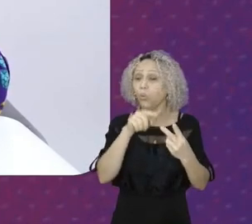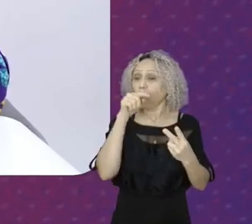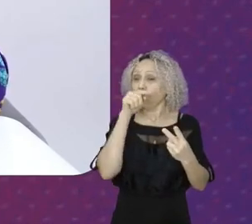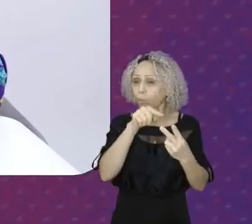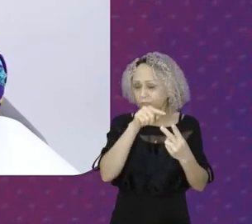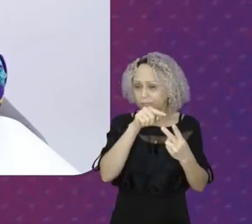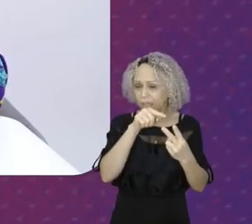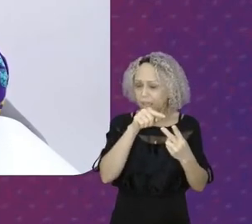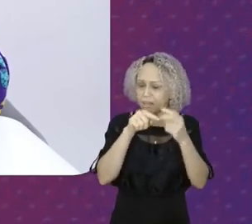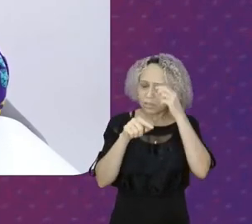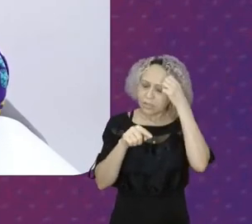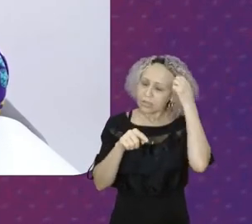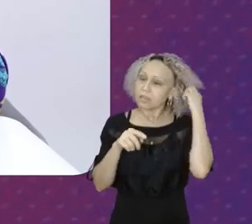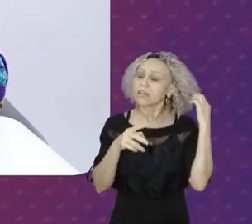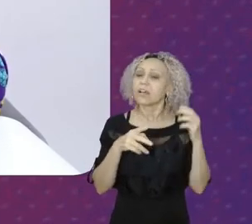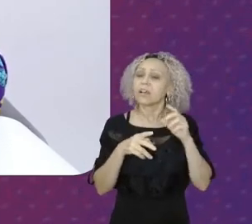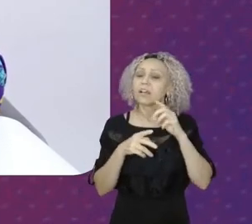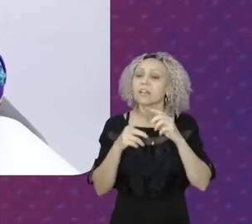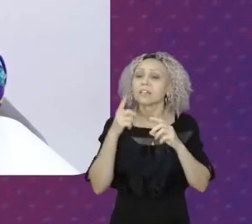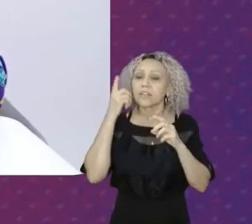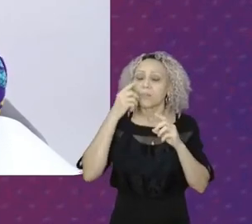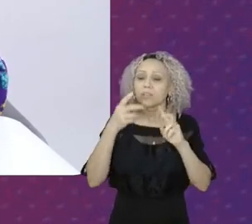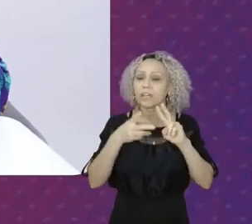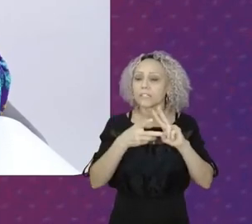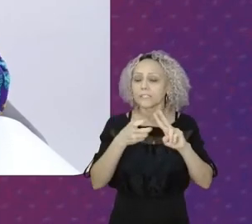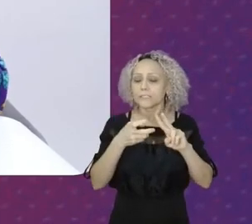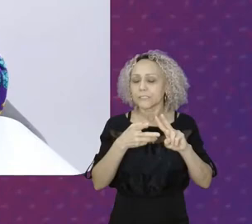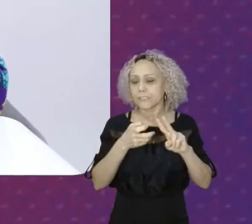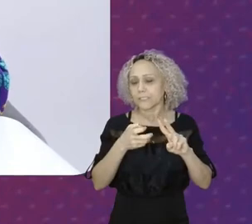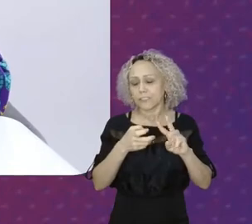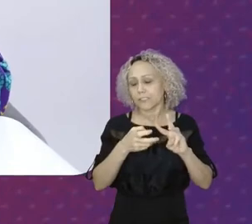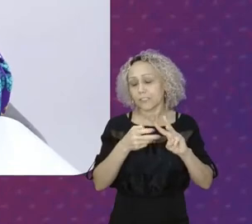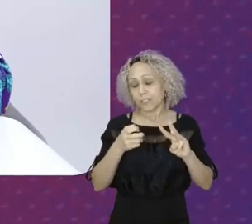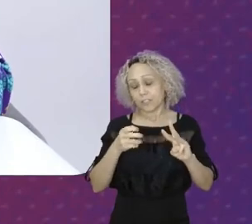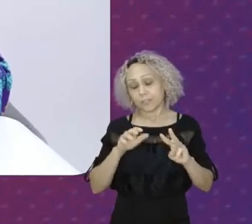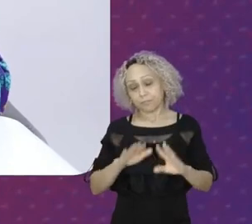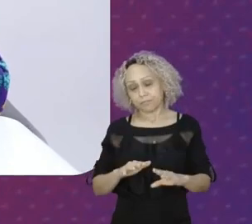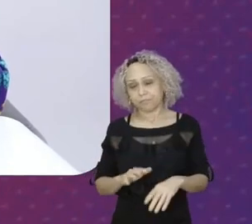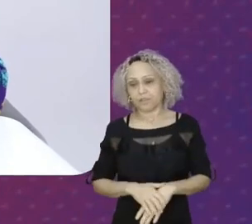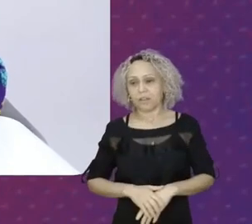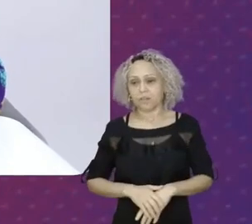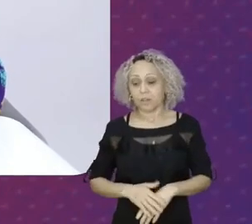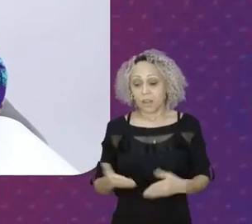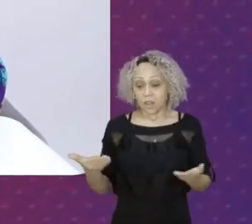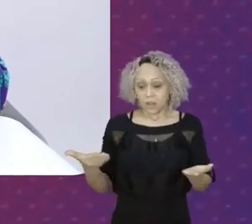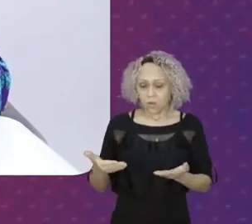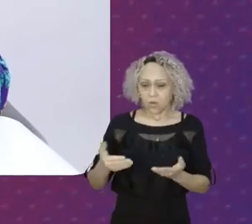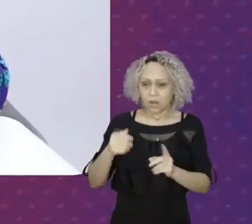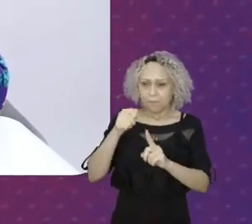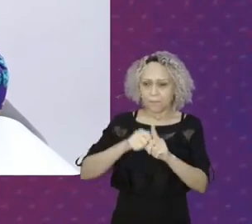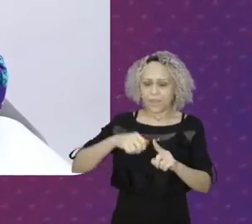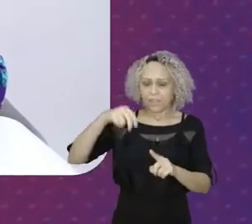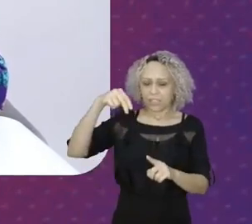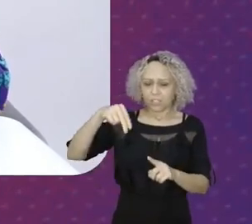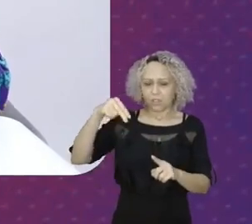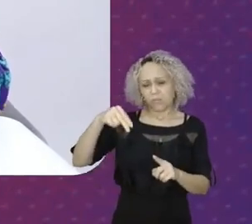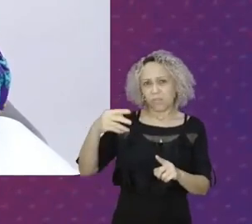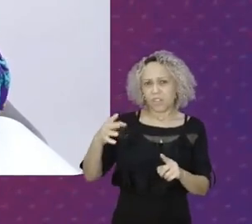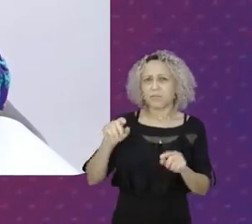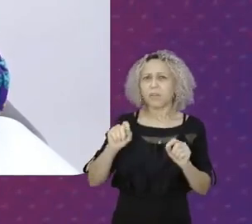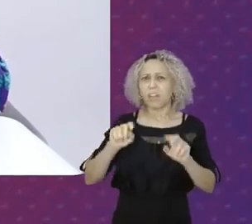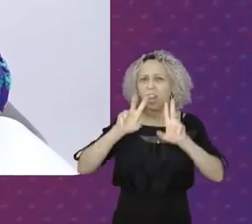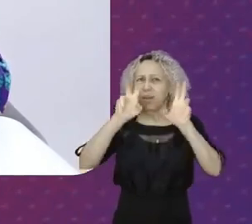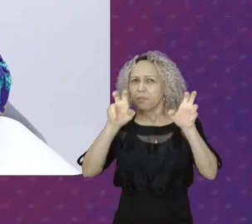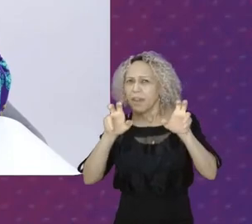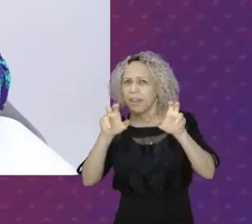gente tem datas importantes para reflexão, o mês de novembro, o mês da consciência negra, o Novembro Negro,